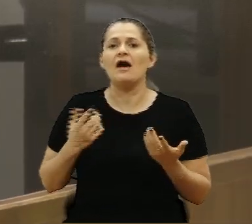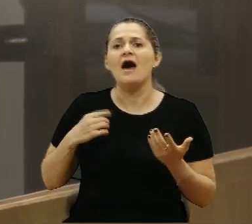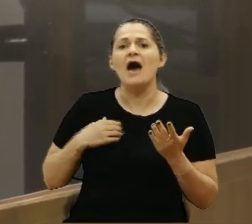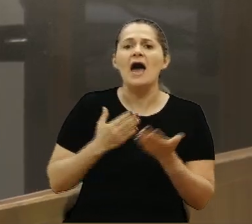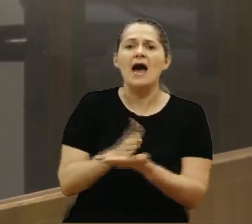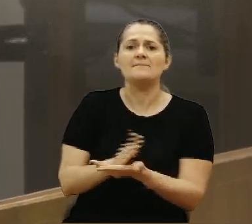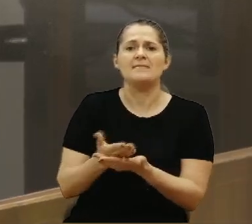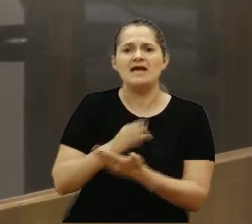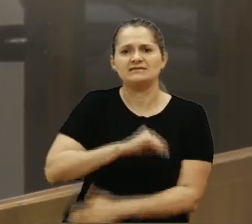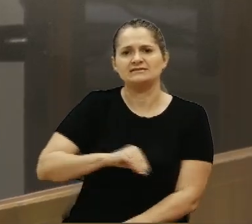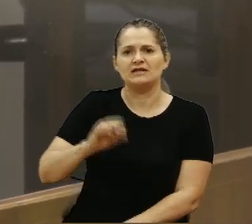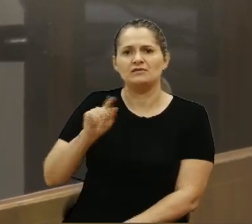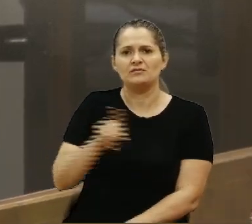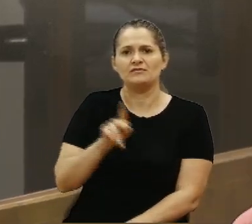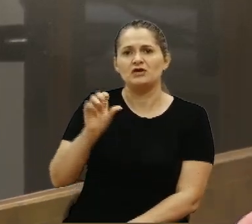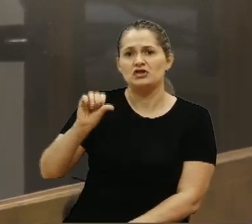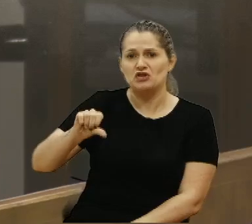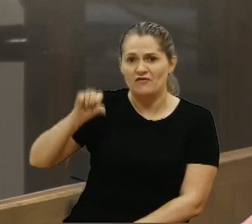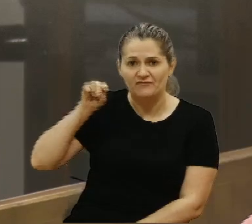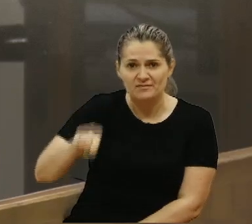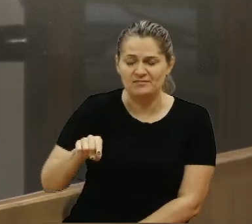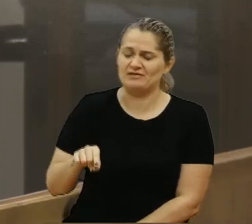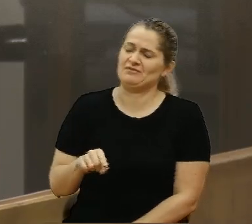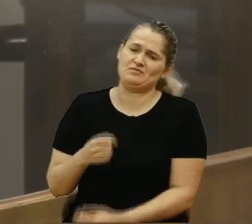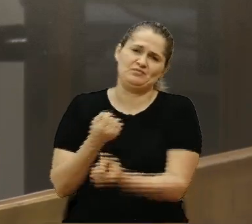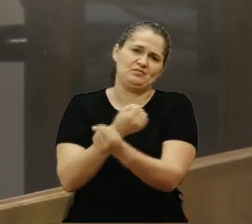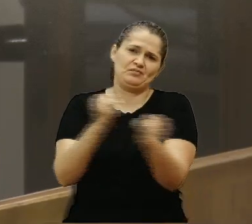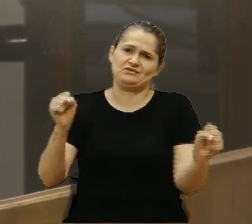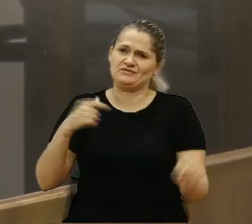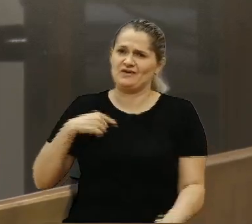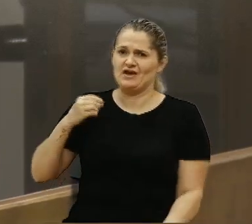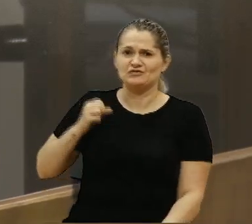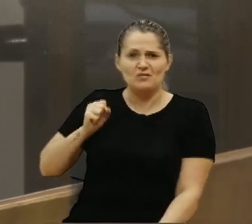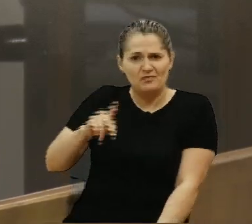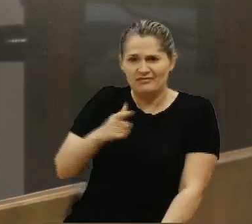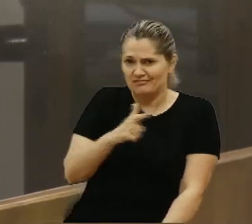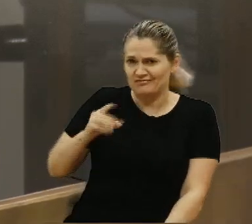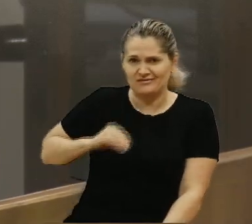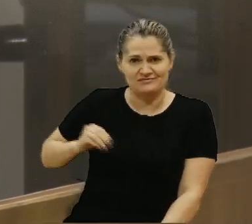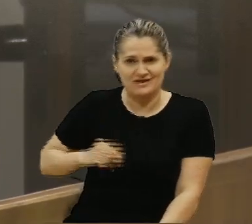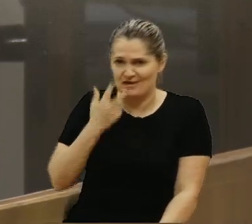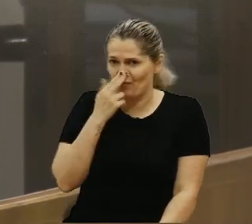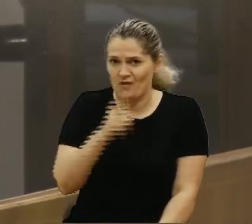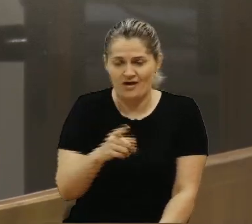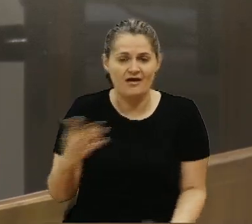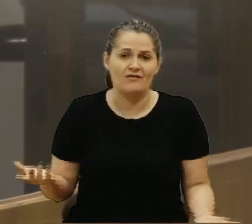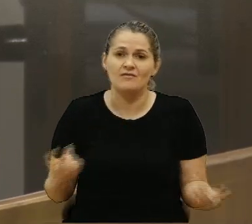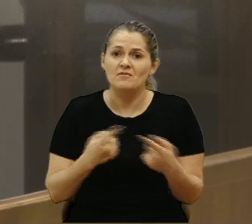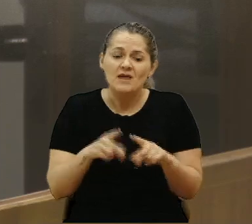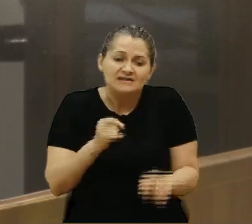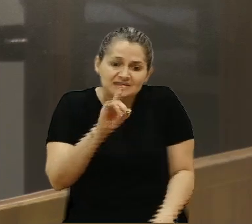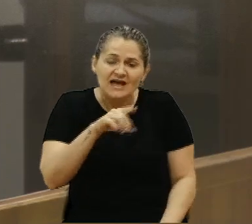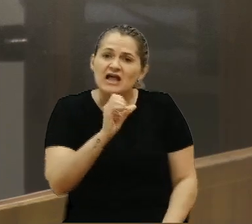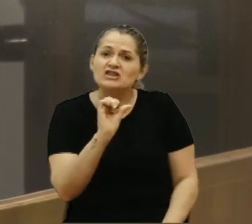Não, né, gente? Nem eu que sou aposentada ganho isso. Então, assim, mas mesmo que fosse,